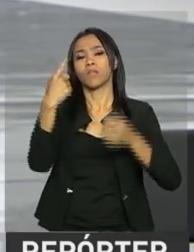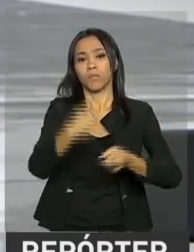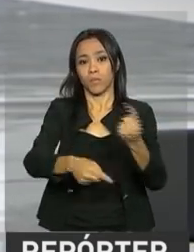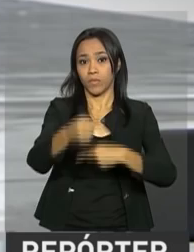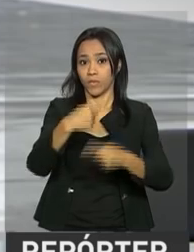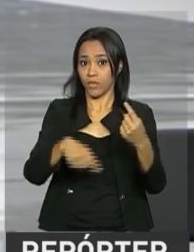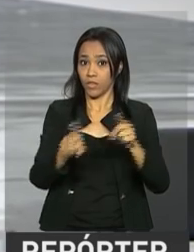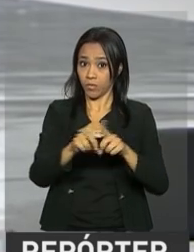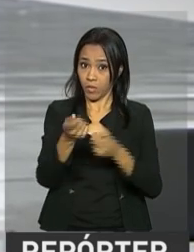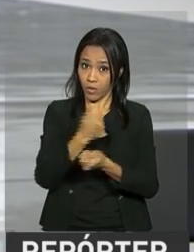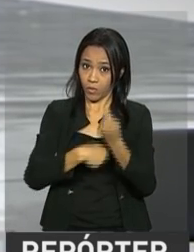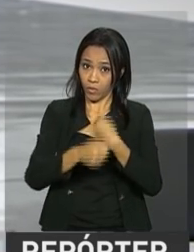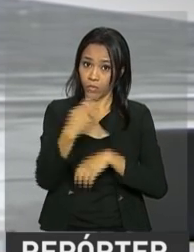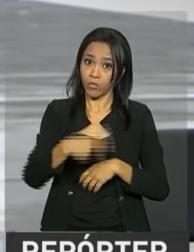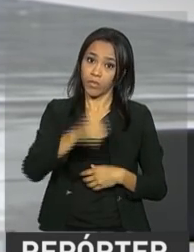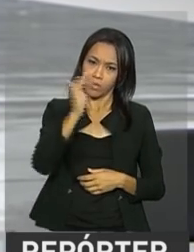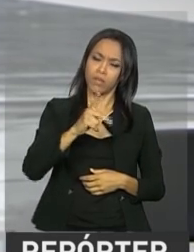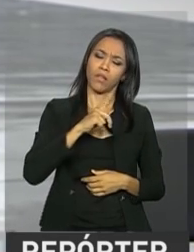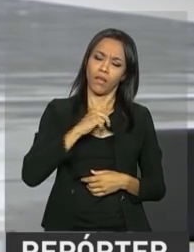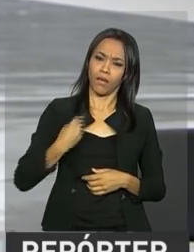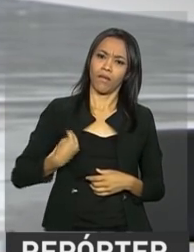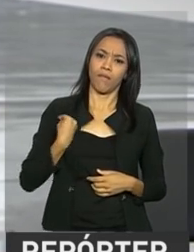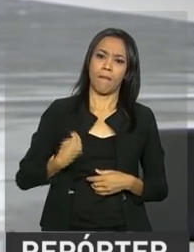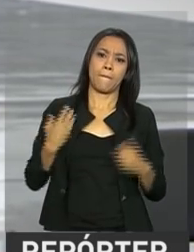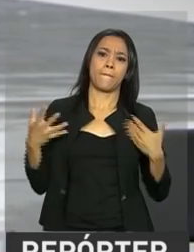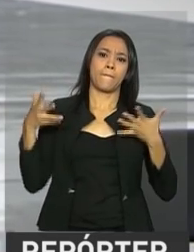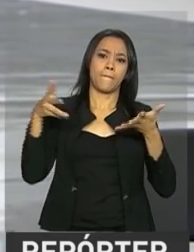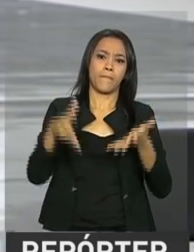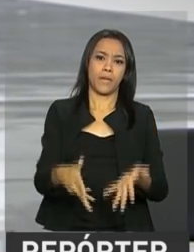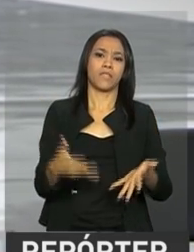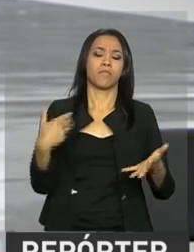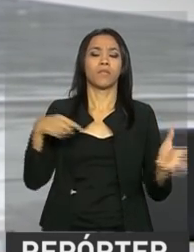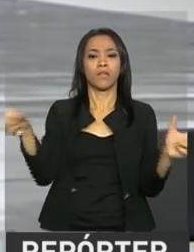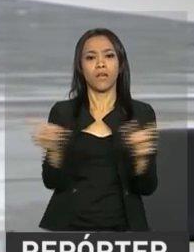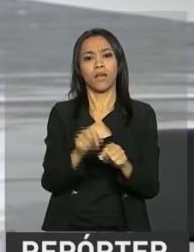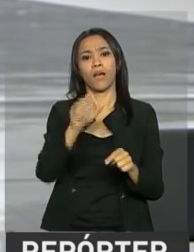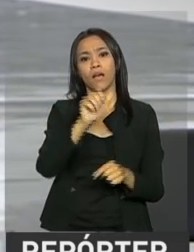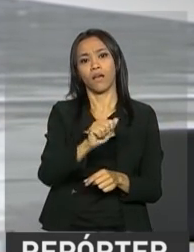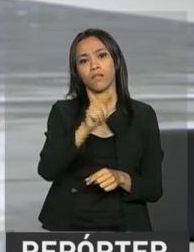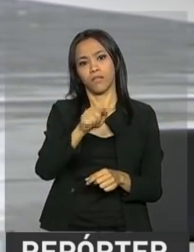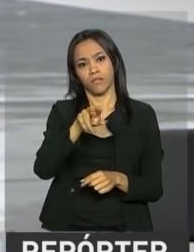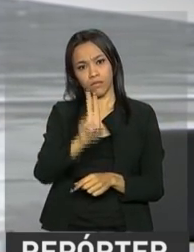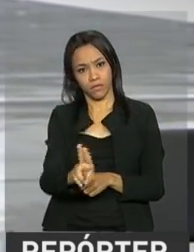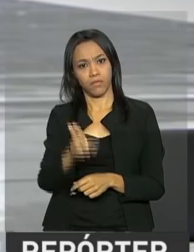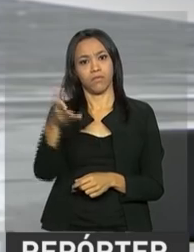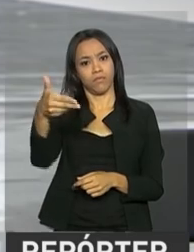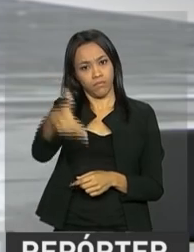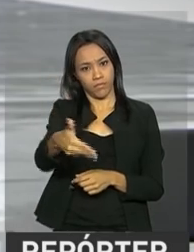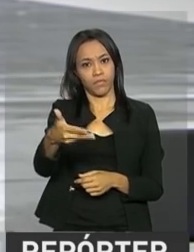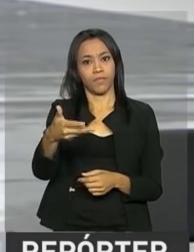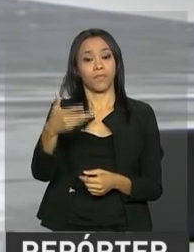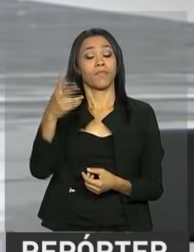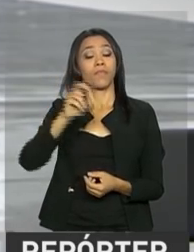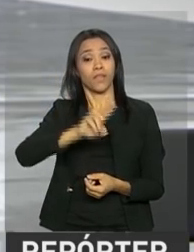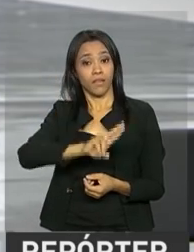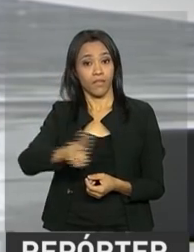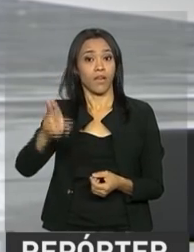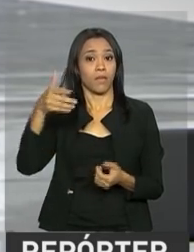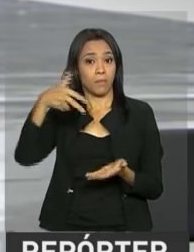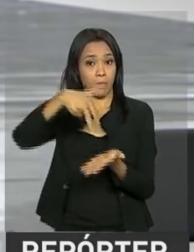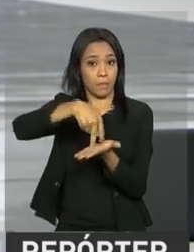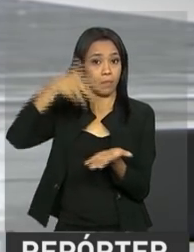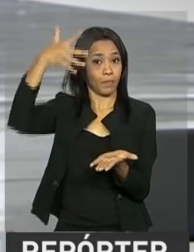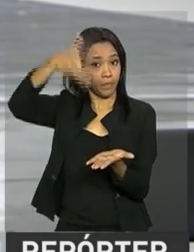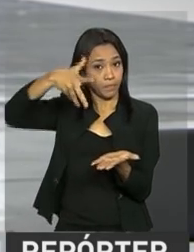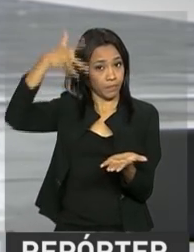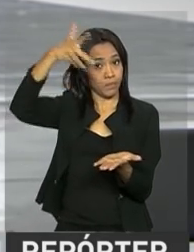vai ter a participação já confirmada do ministro da Transparência, Fiscalização e Controladoria Geral da União, Torquato Jardim, ele